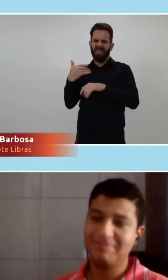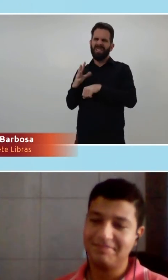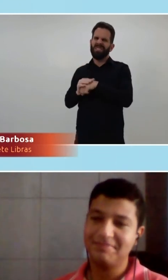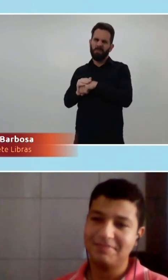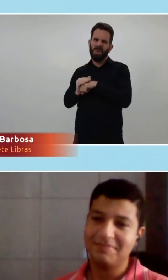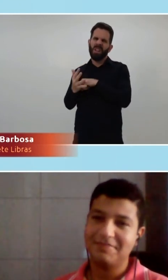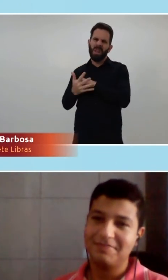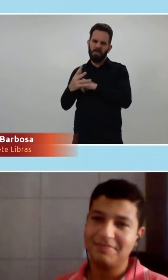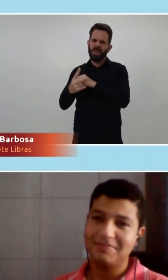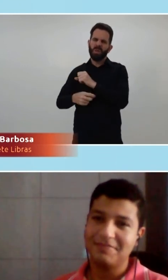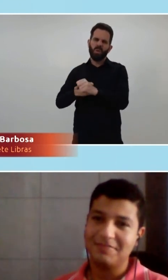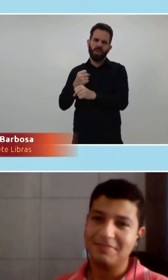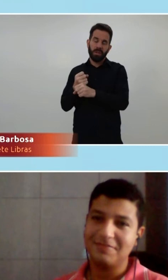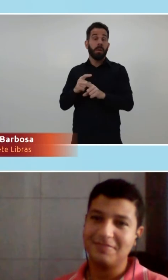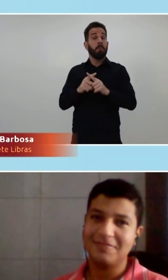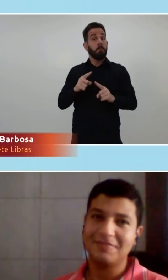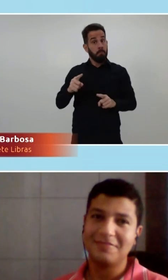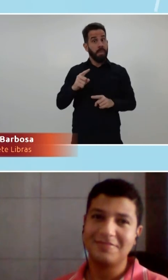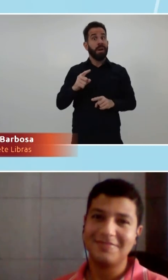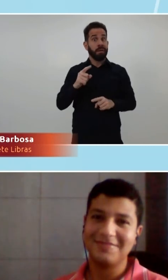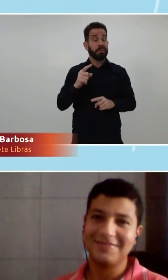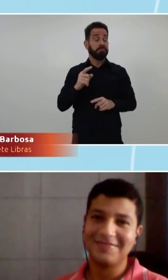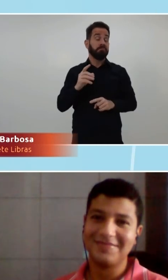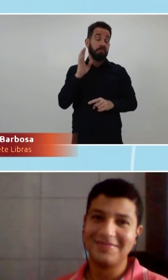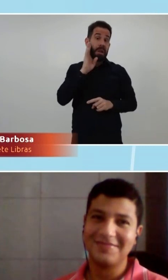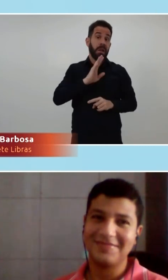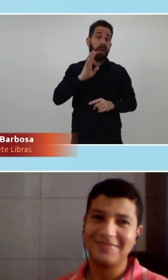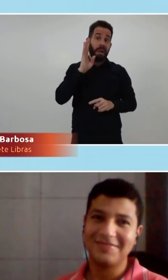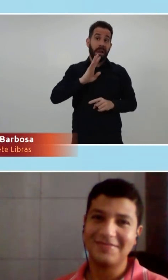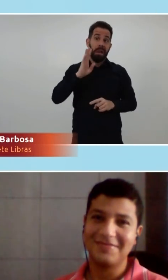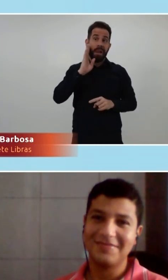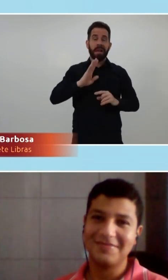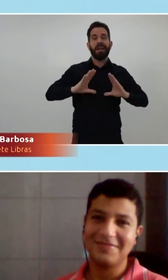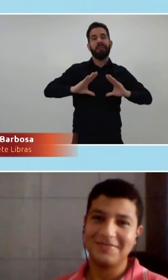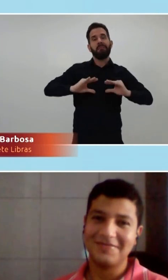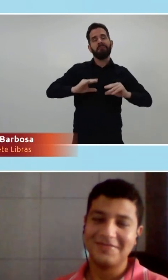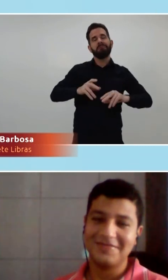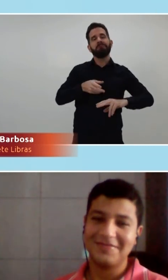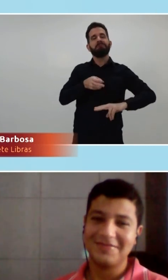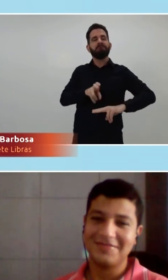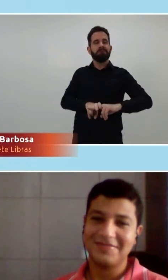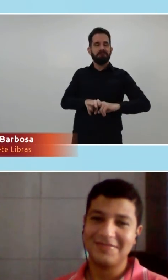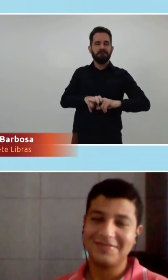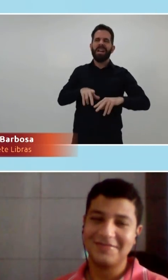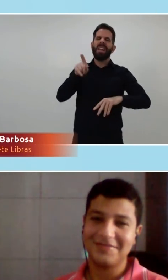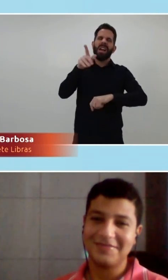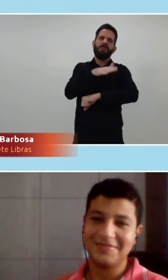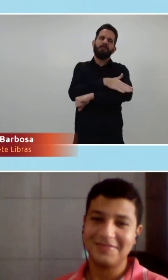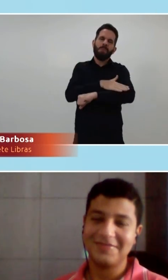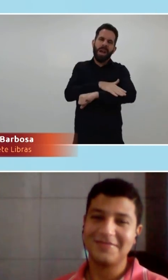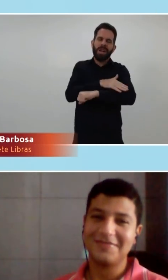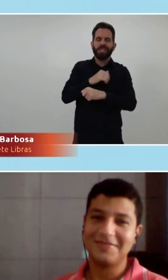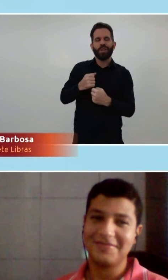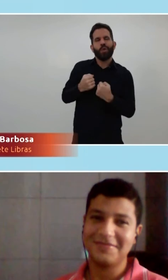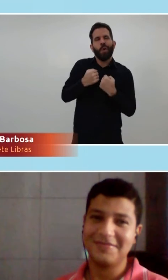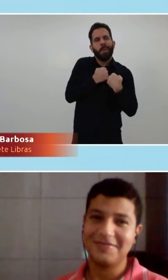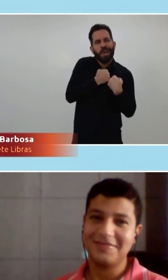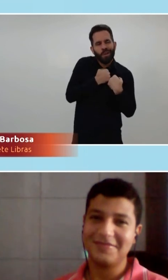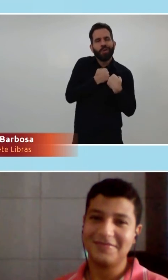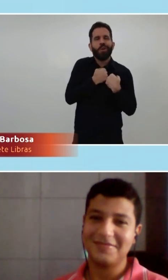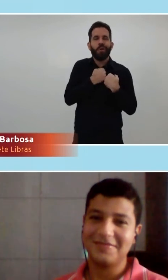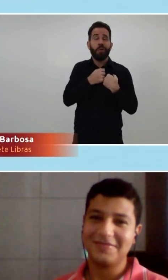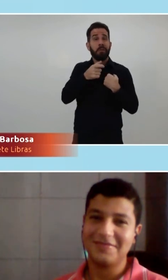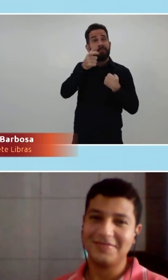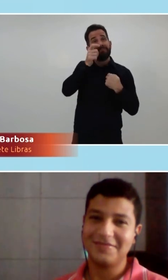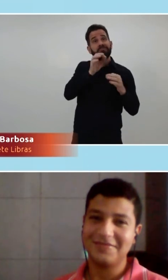2 anos. É uma boa, viu? É muito bom colocar a canguinha lá na praça, pegar uma almofada, um cobertorzinho e assistir um filme